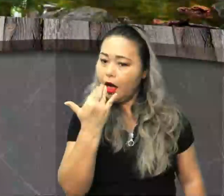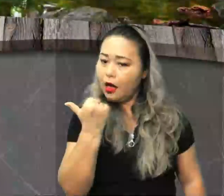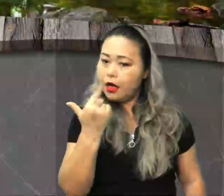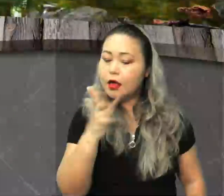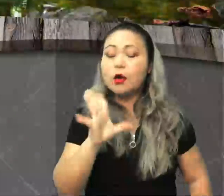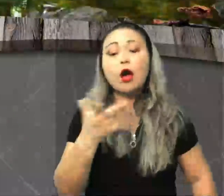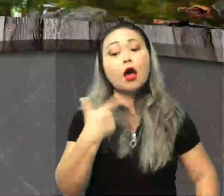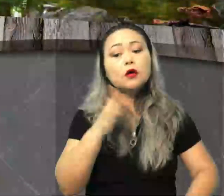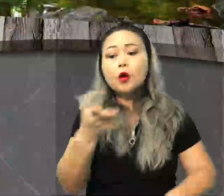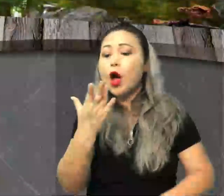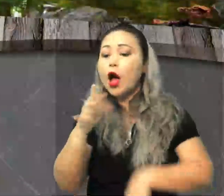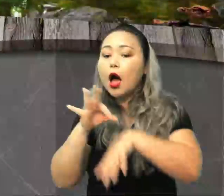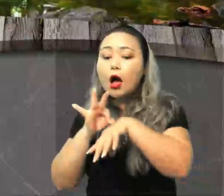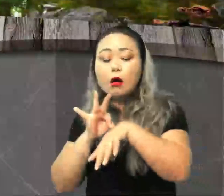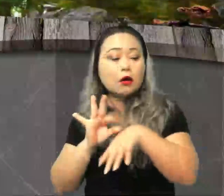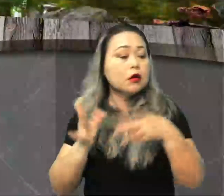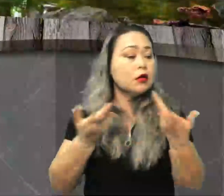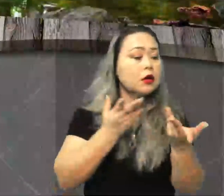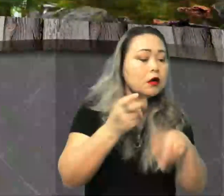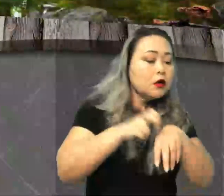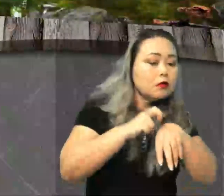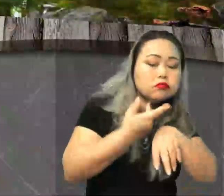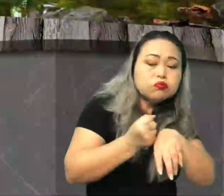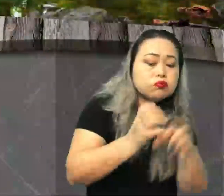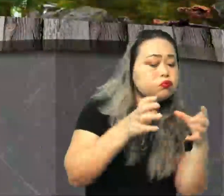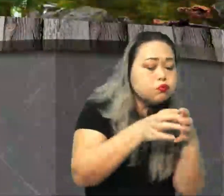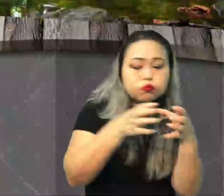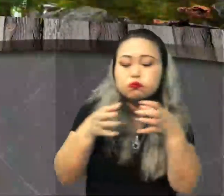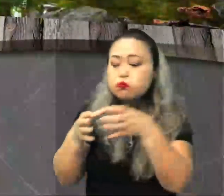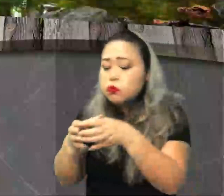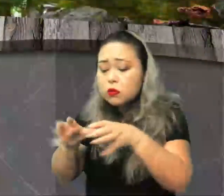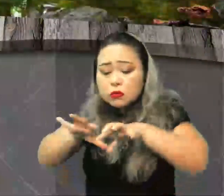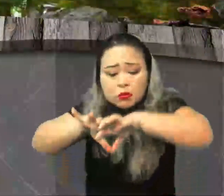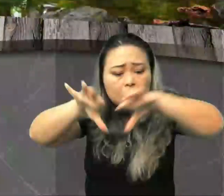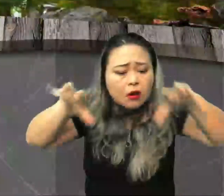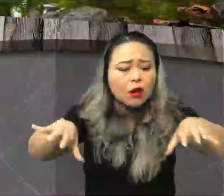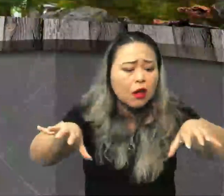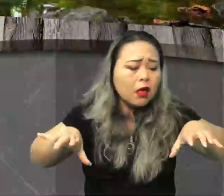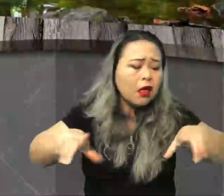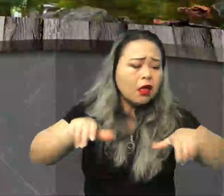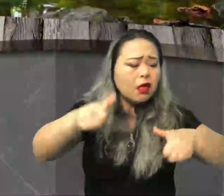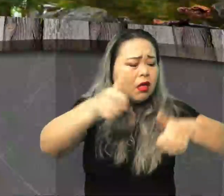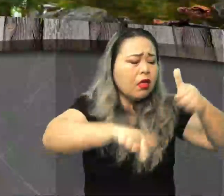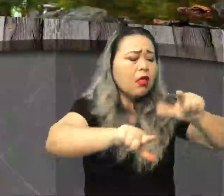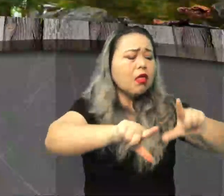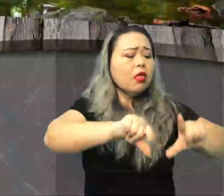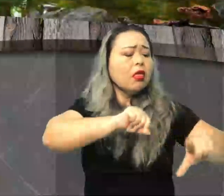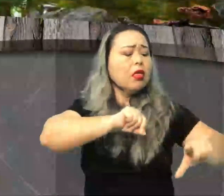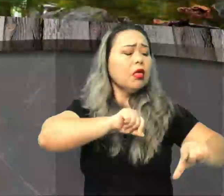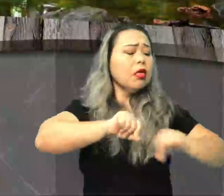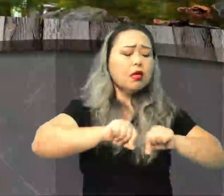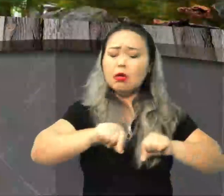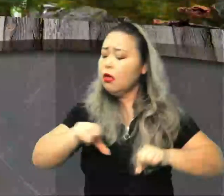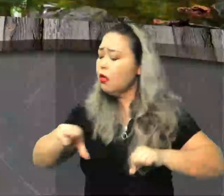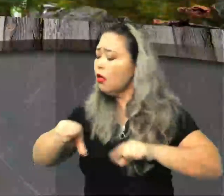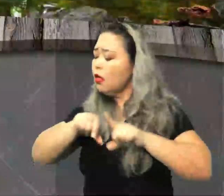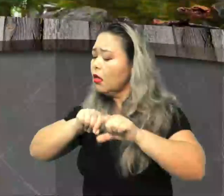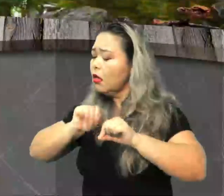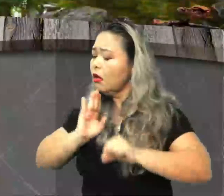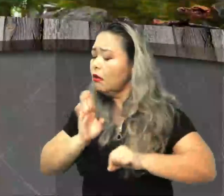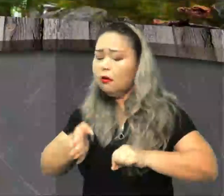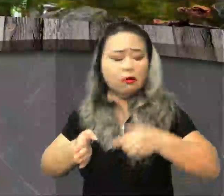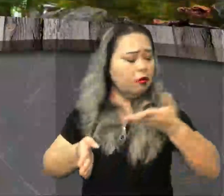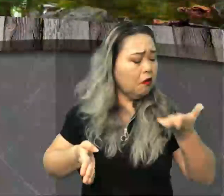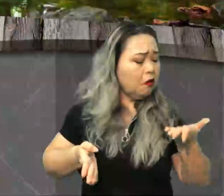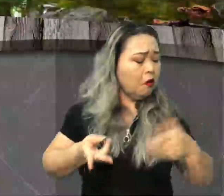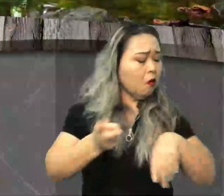Os carnívoros e herbívoros são um grupo de seres assim um pouco mais seleto. Como eles só comem uma fonte,